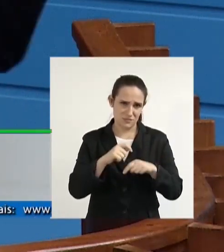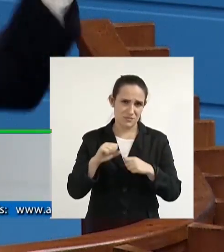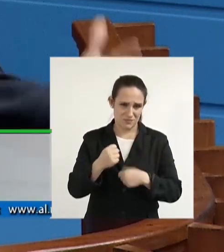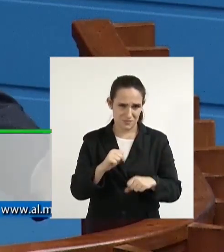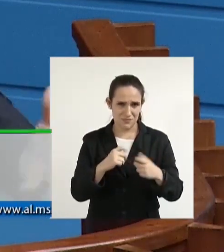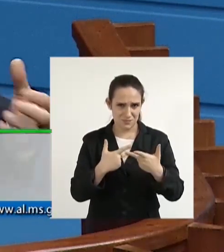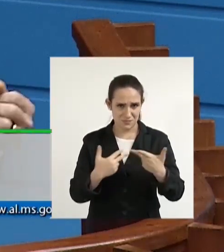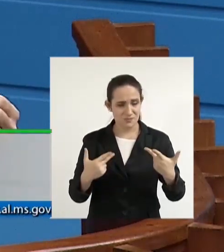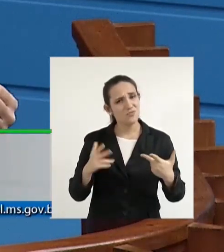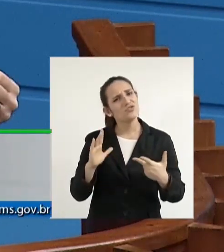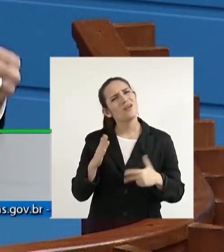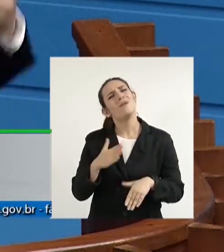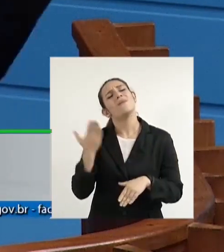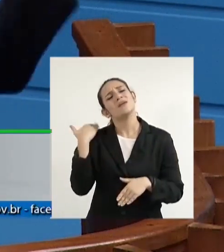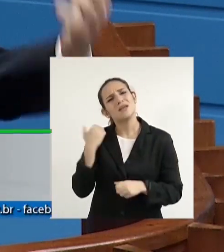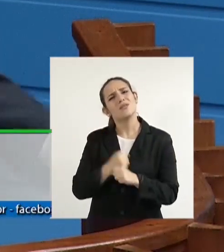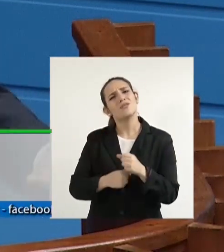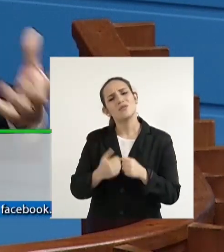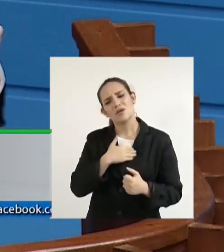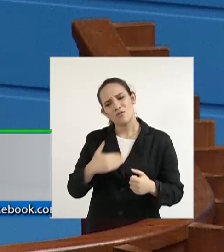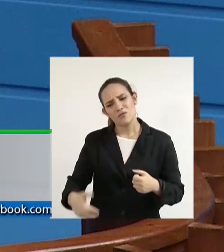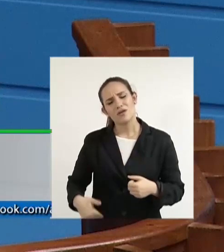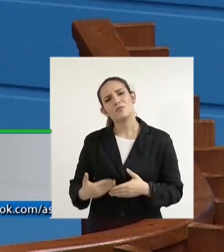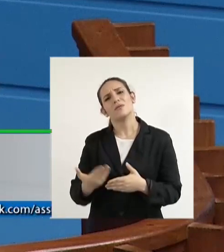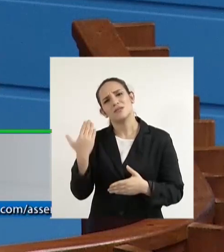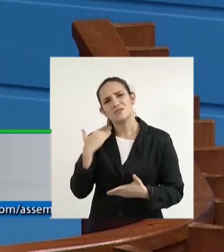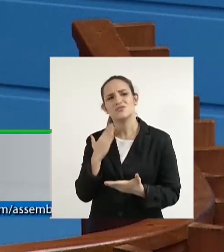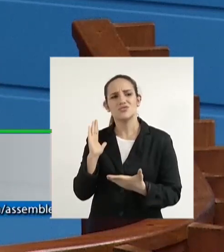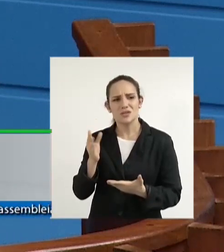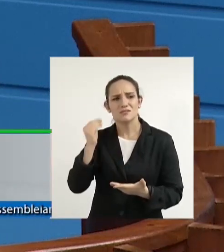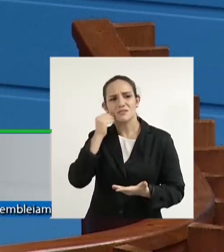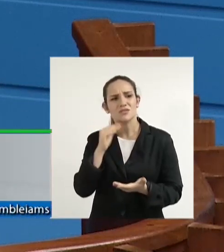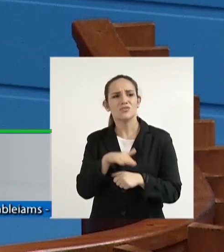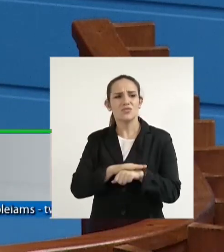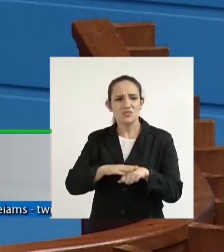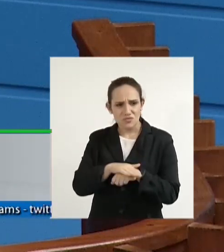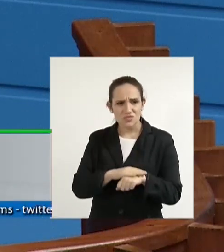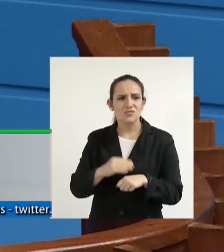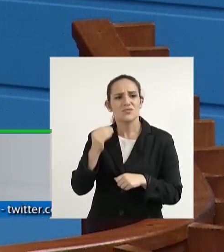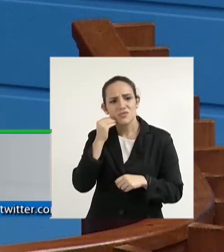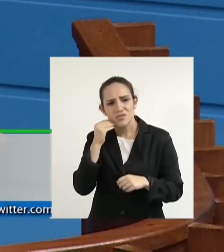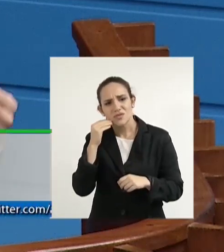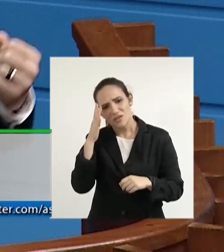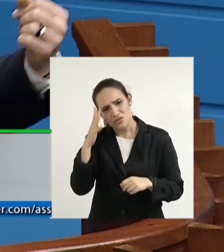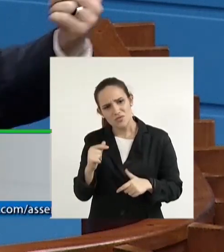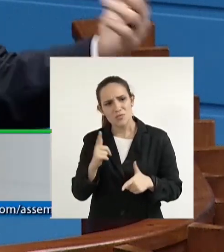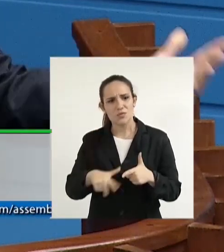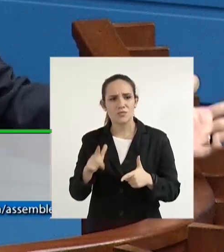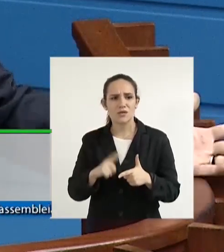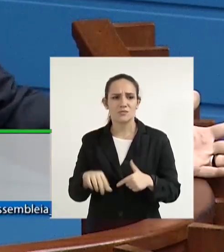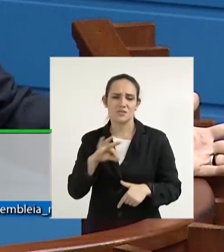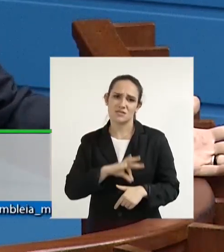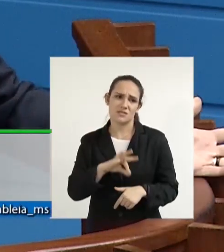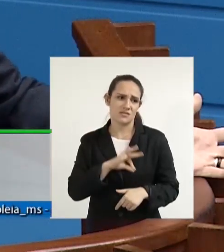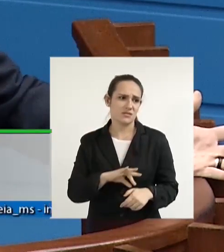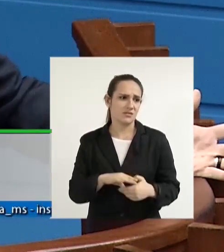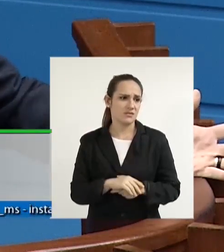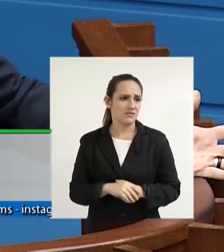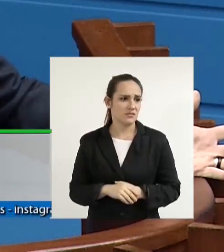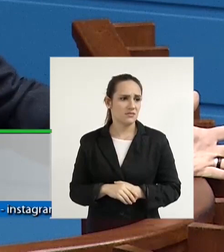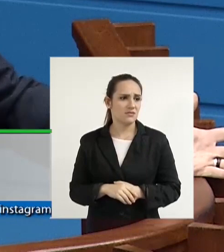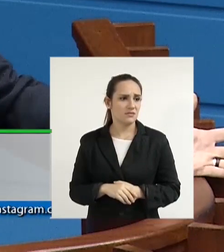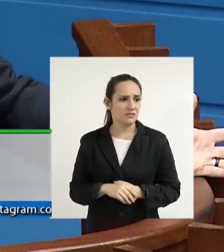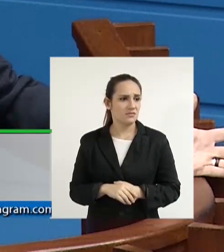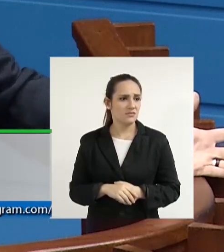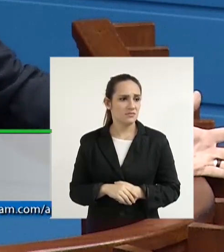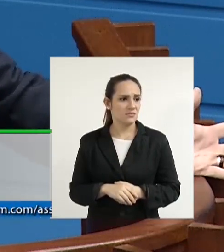governo, incorporação do abono, vem solicitando uma recuperação dos salários defasados, né? E não tem